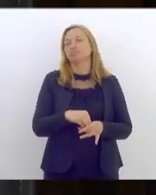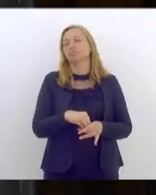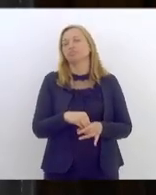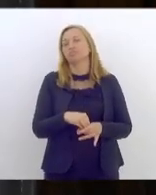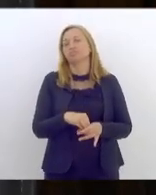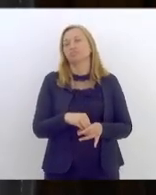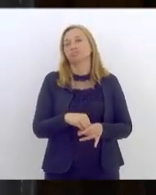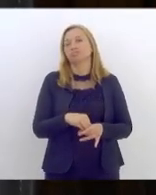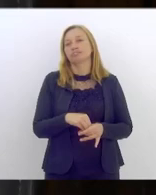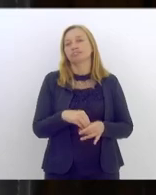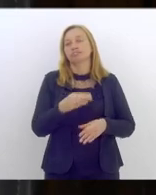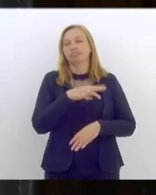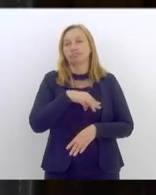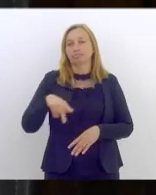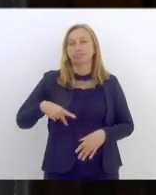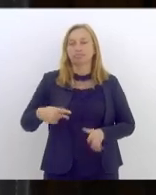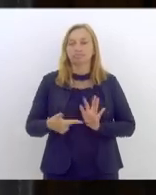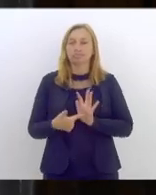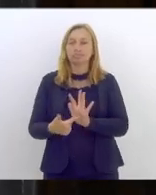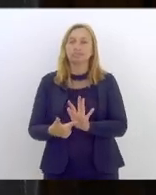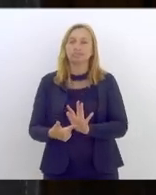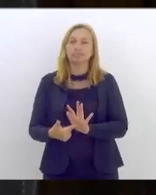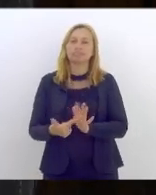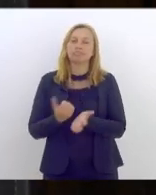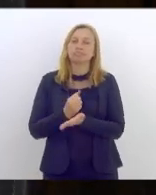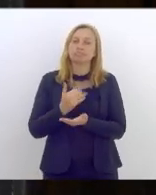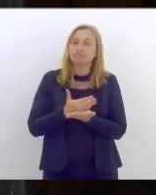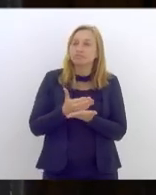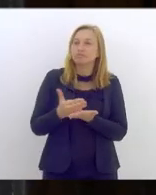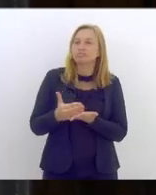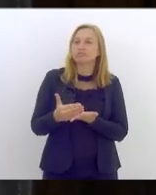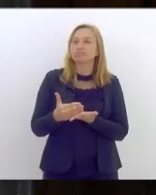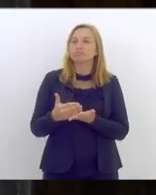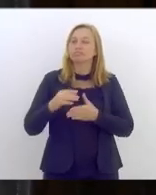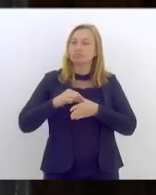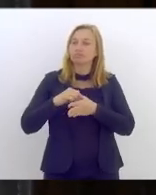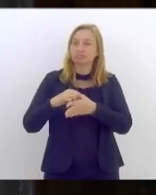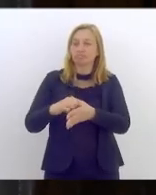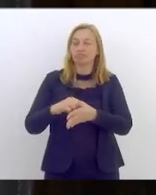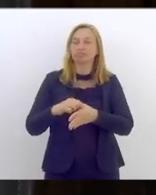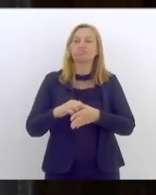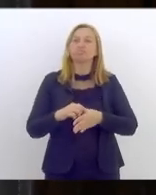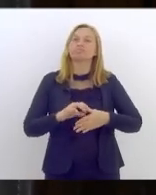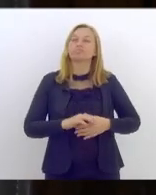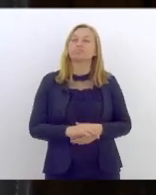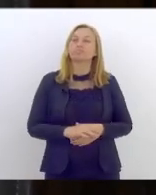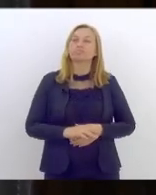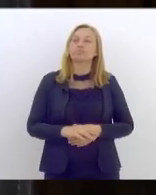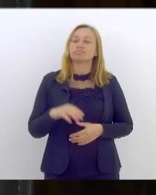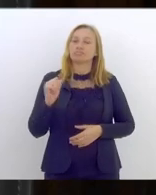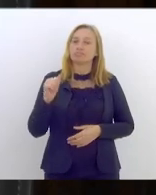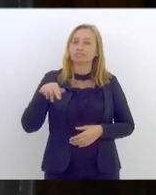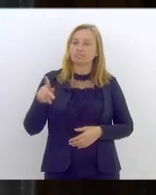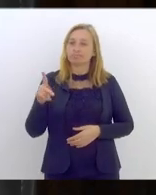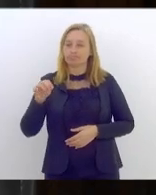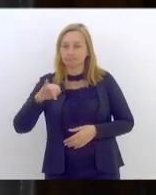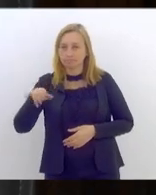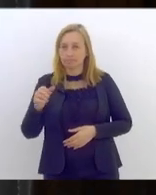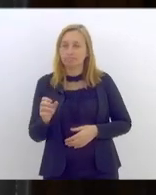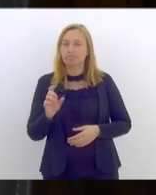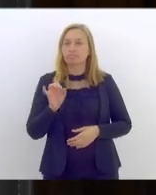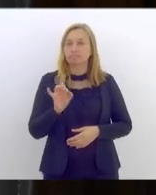já se revelou desde então uma liderança e presidir a amperj é só